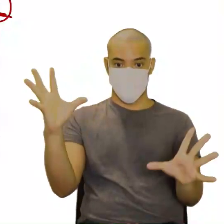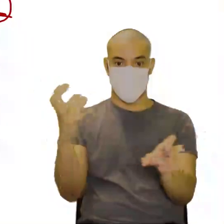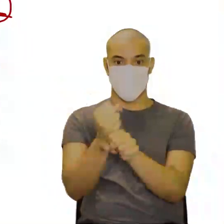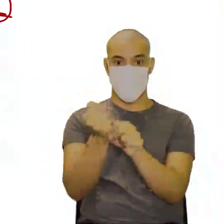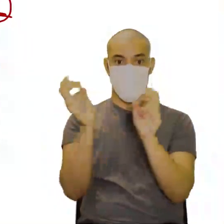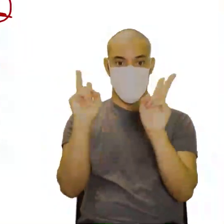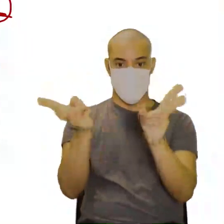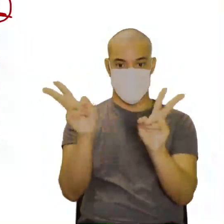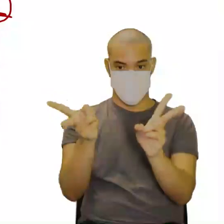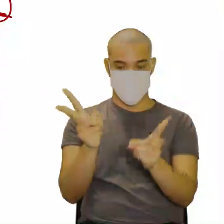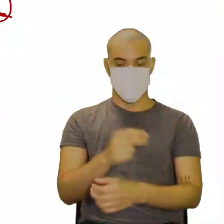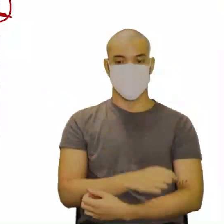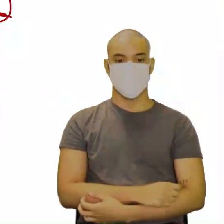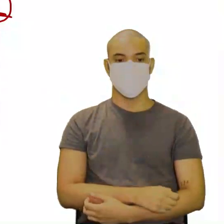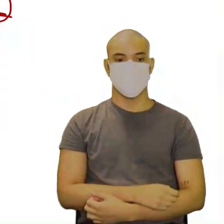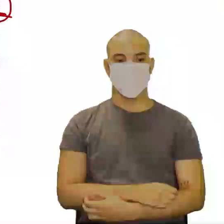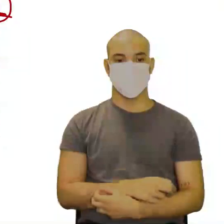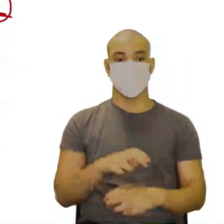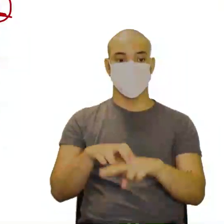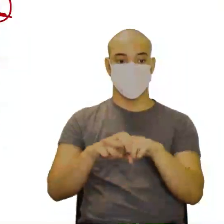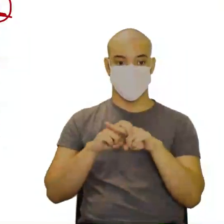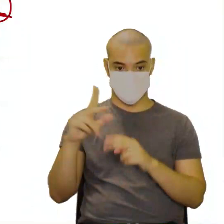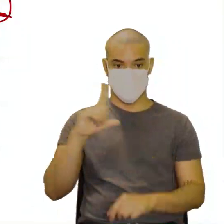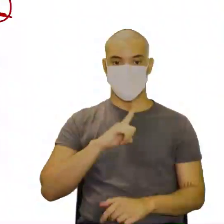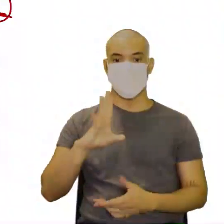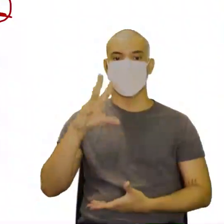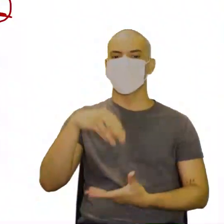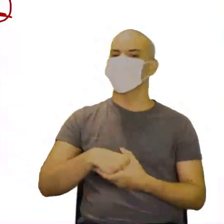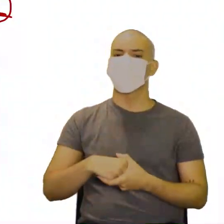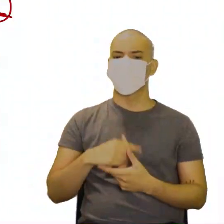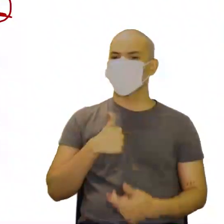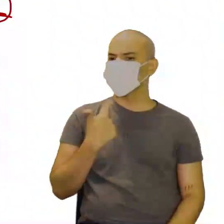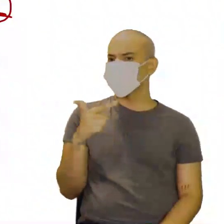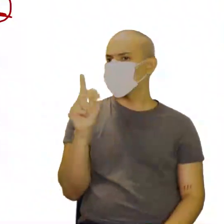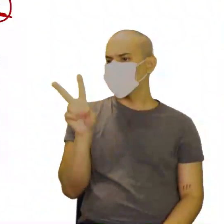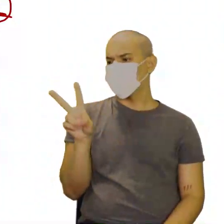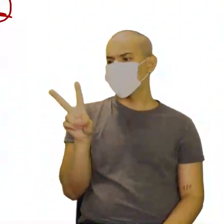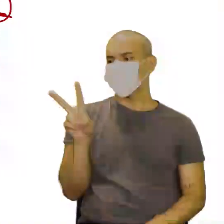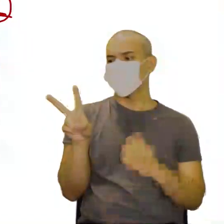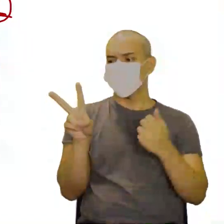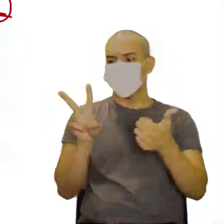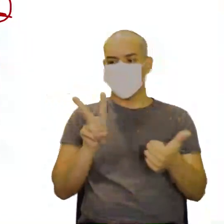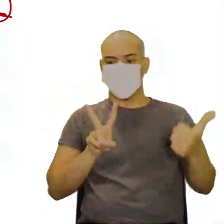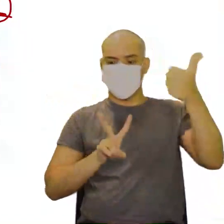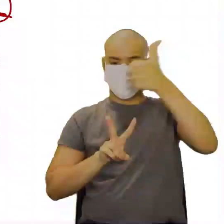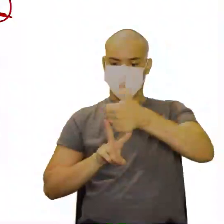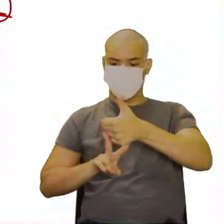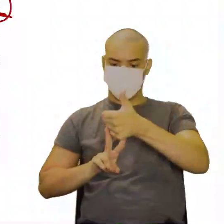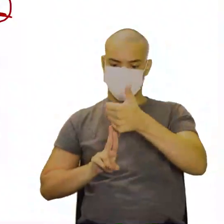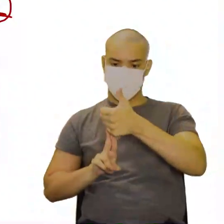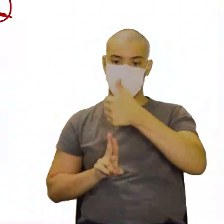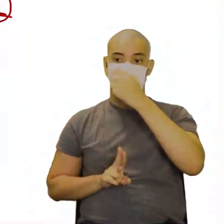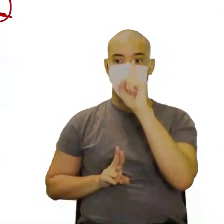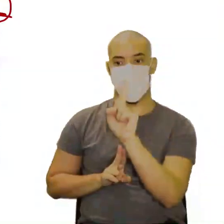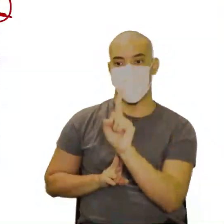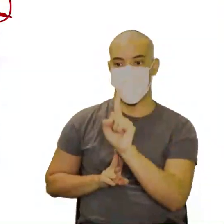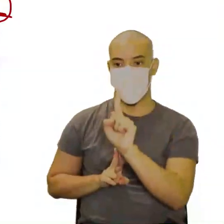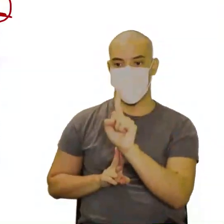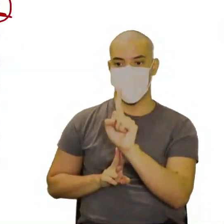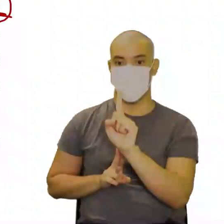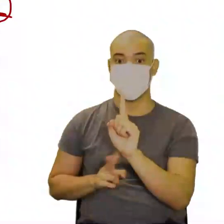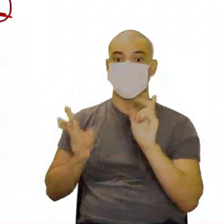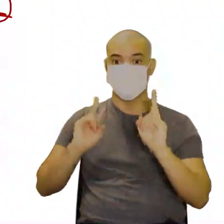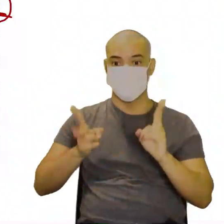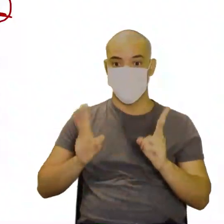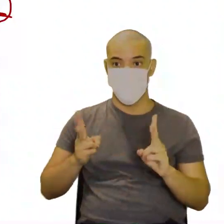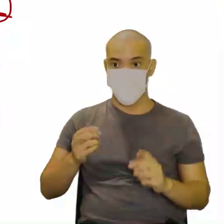cumpriria a mesma função. Então ele estava lá, poxa, eu não tenho 2, então vou ter que substituir por um que armazene uma